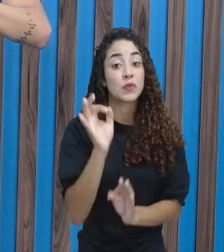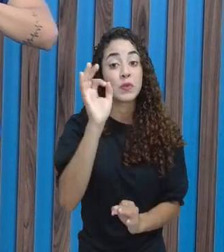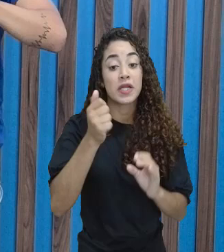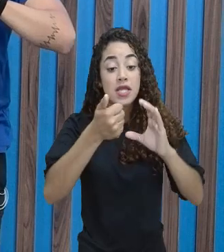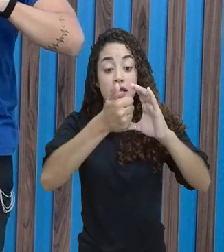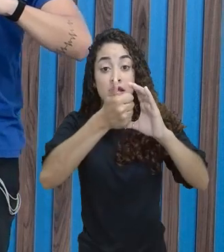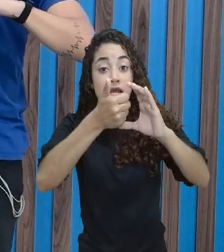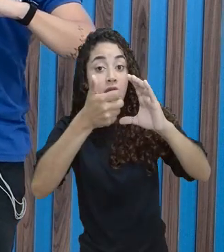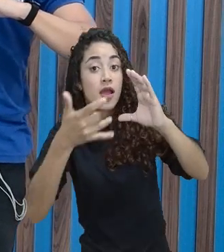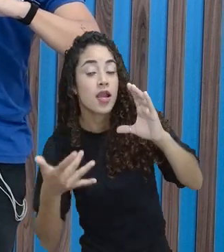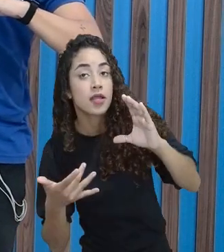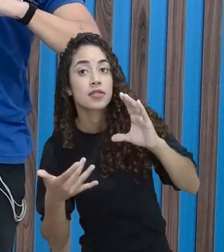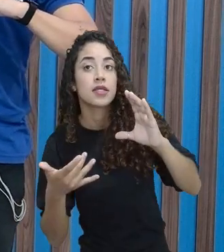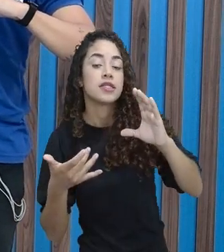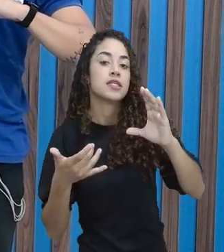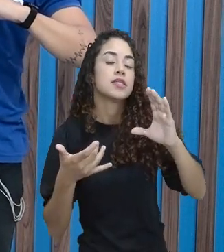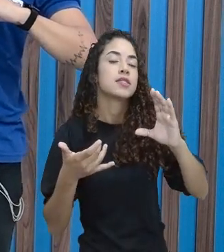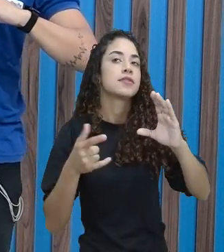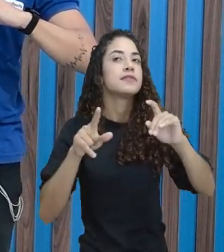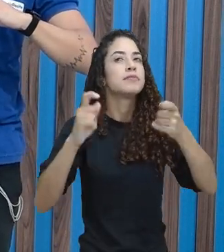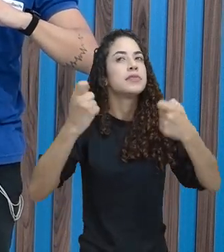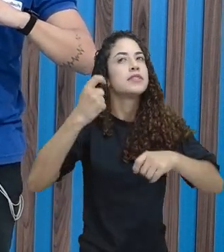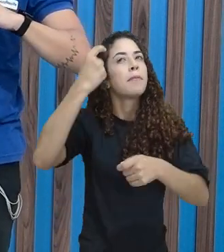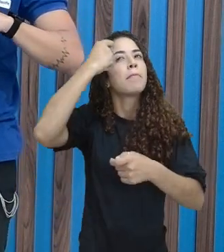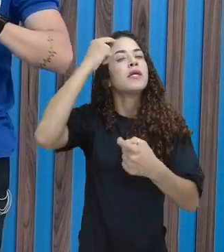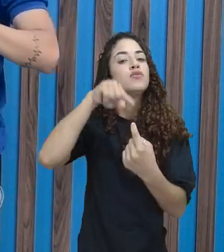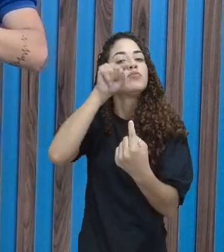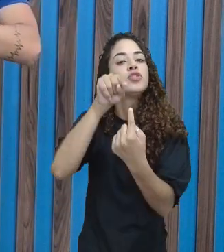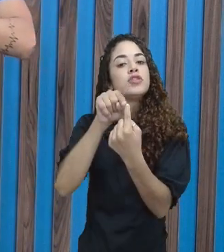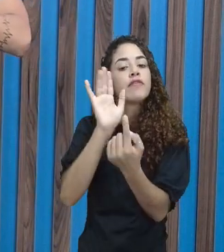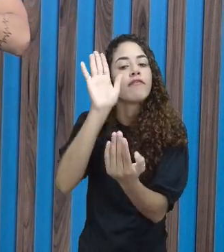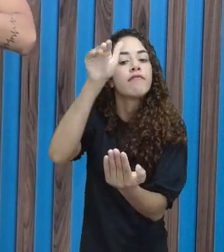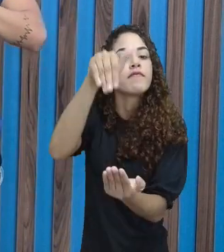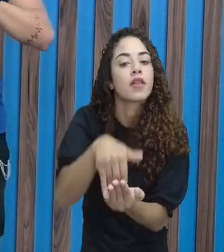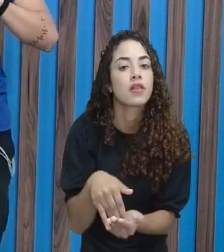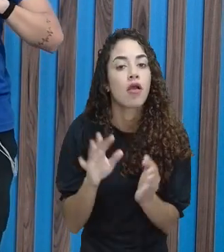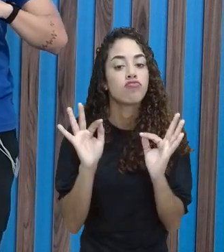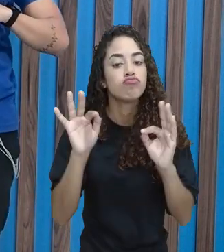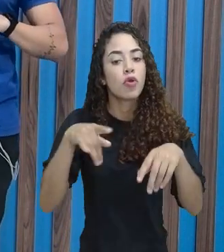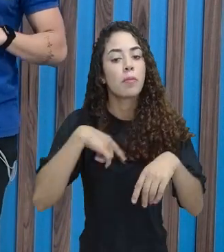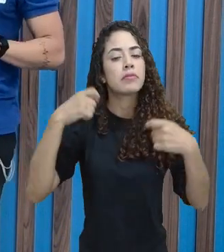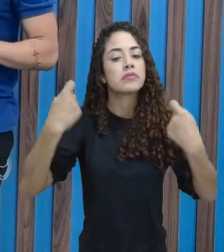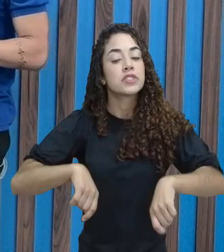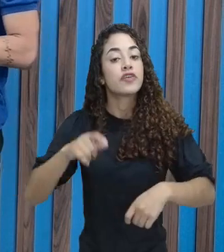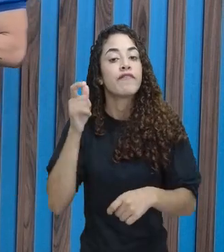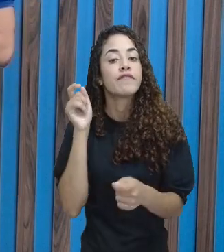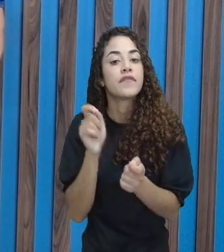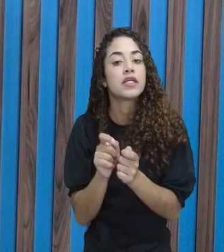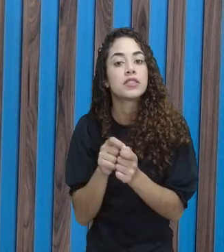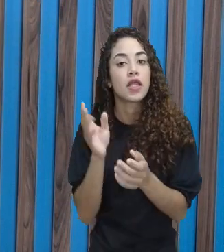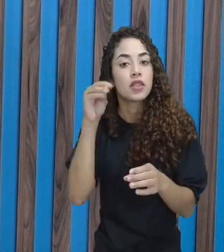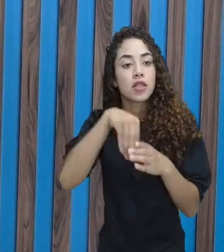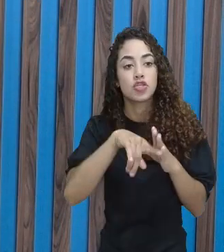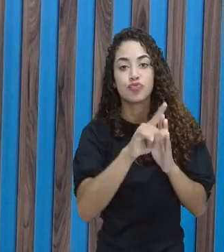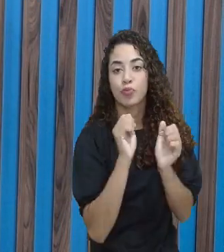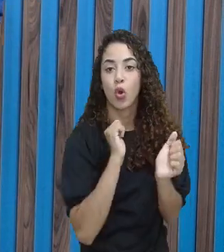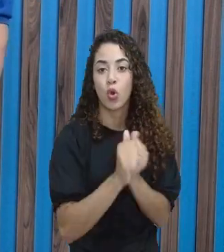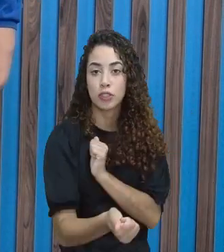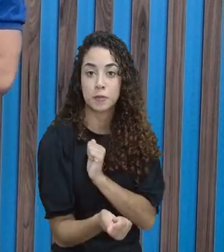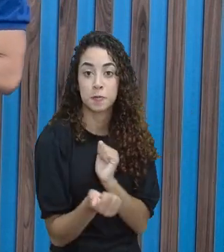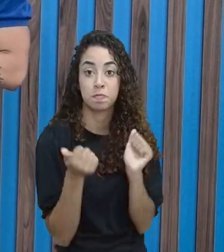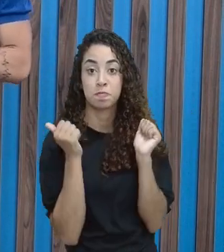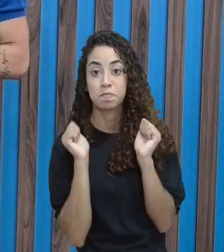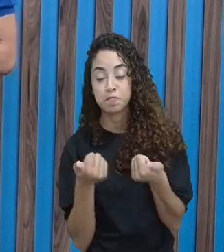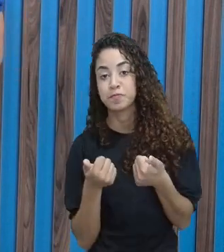é você pensar o objetivo final, né? O que é que eu tenho que fazer dentro desse esporte.